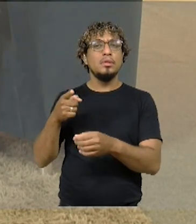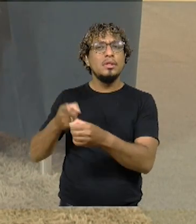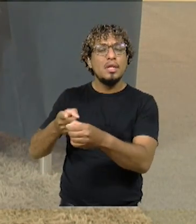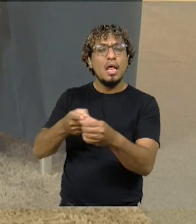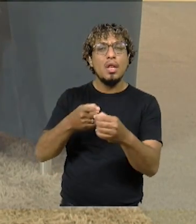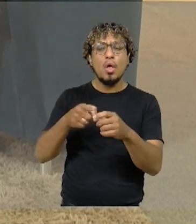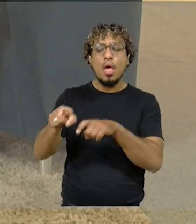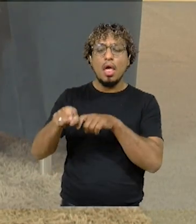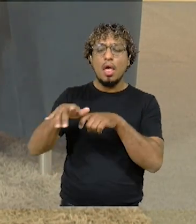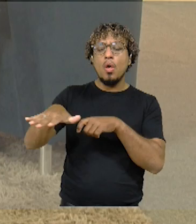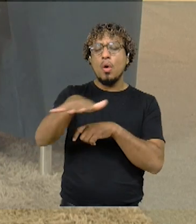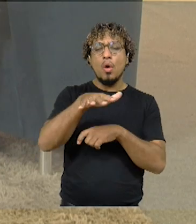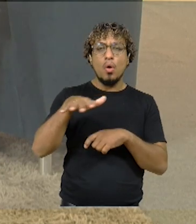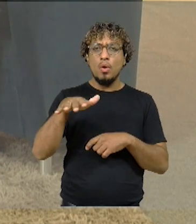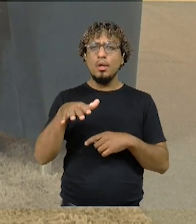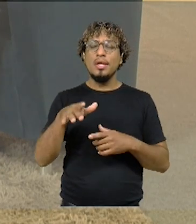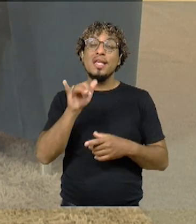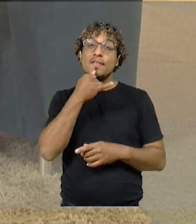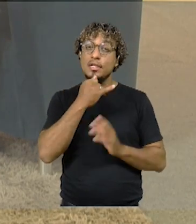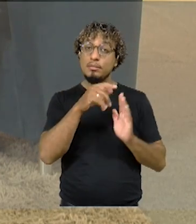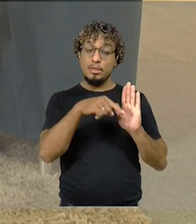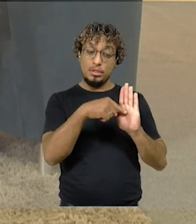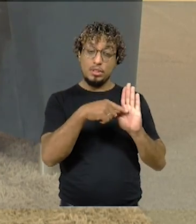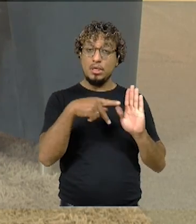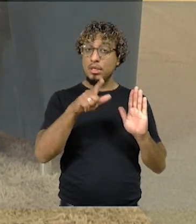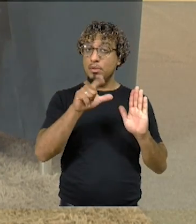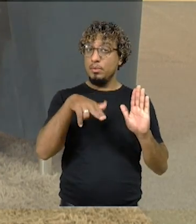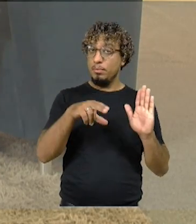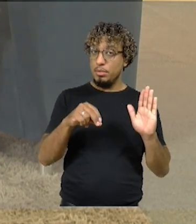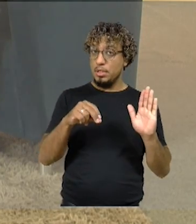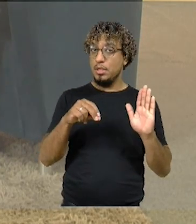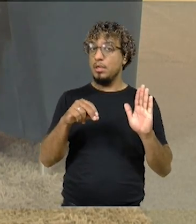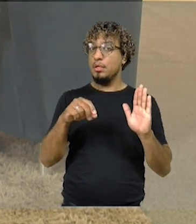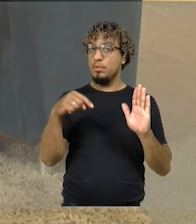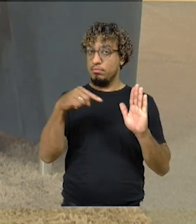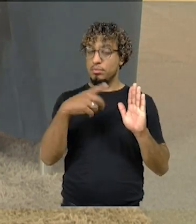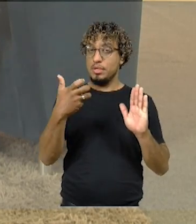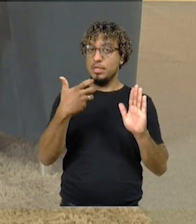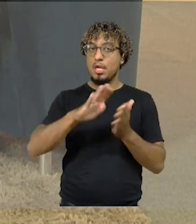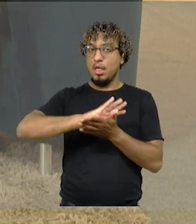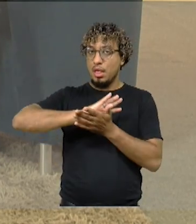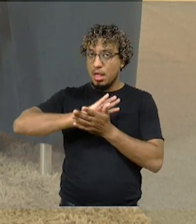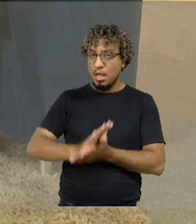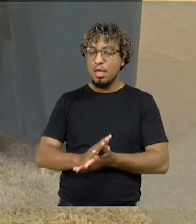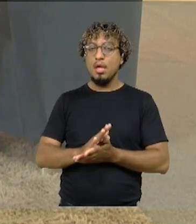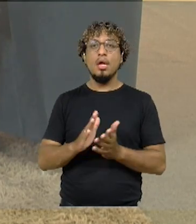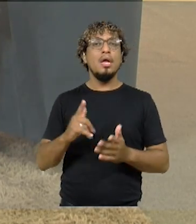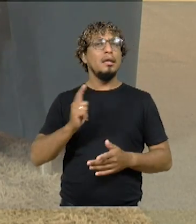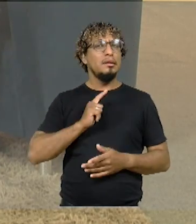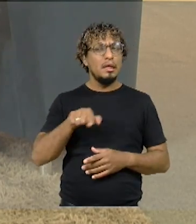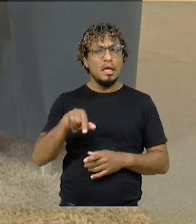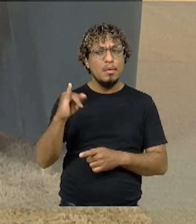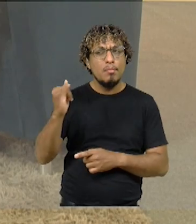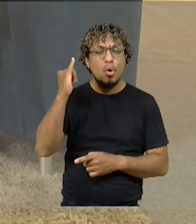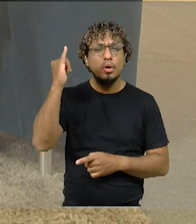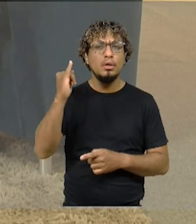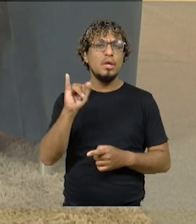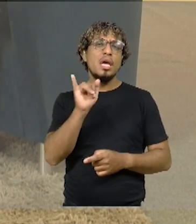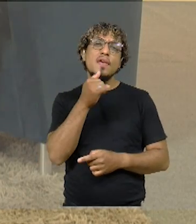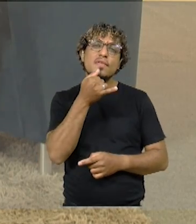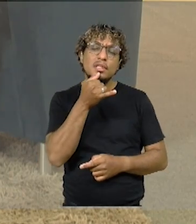plano diretor, porque foi aprovado na Câmara contra as recomendações do Ministério Público, principalmente da Promotoria de